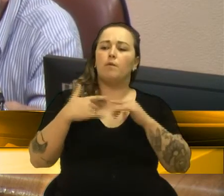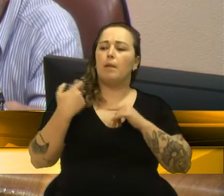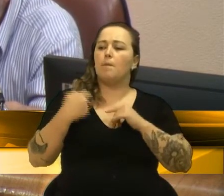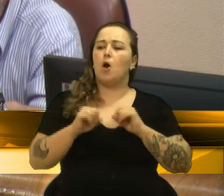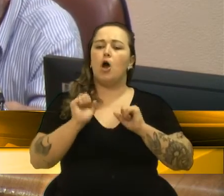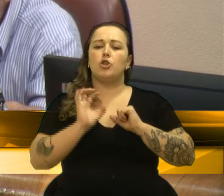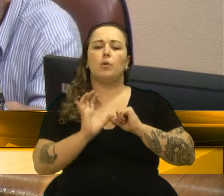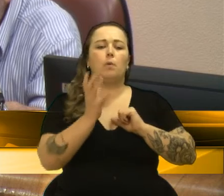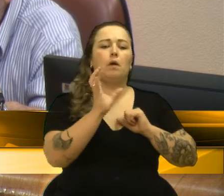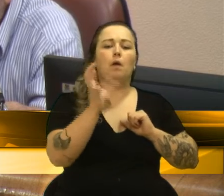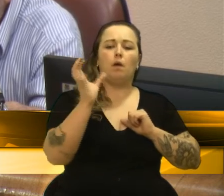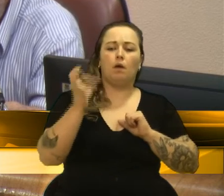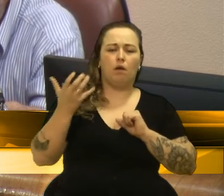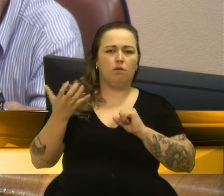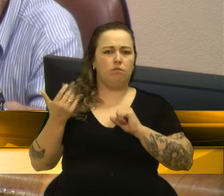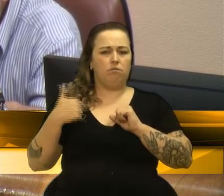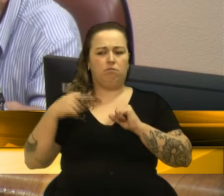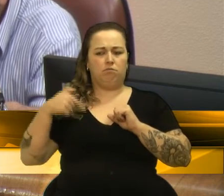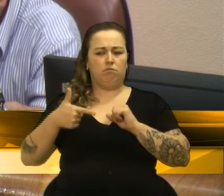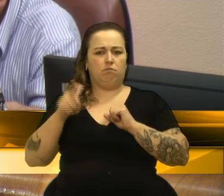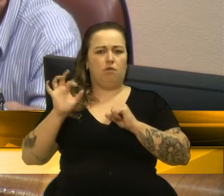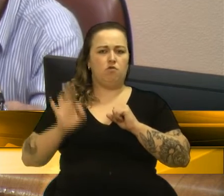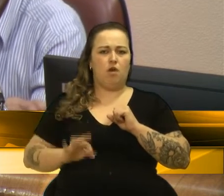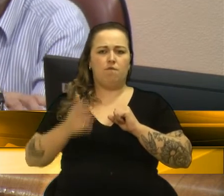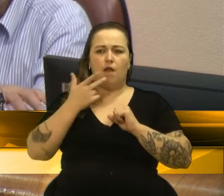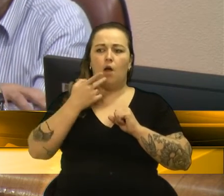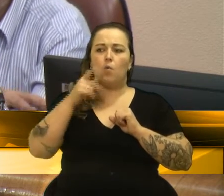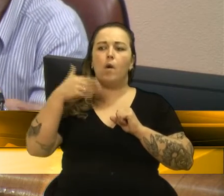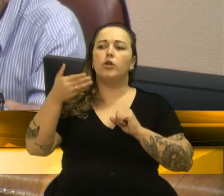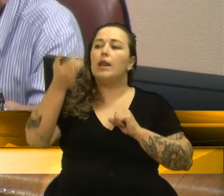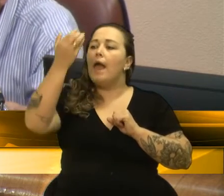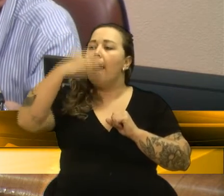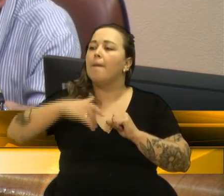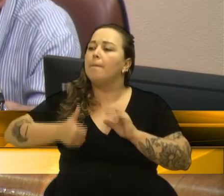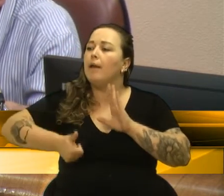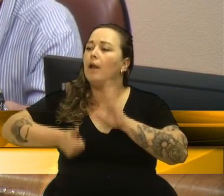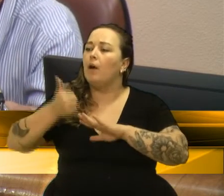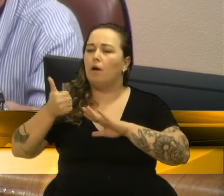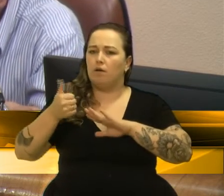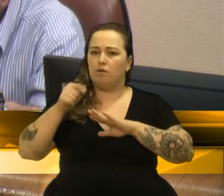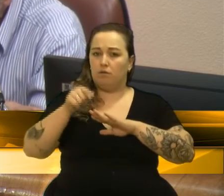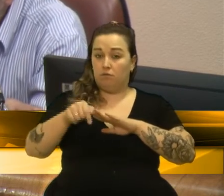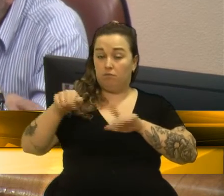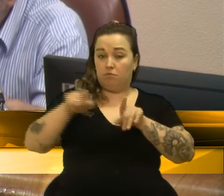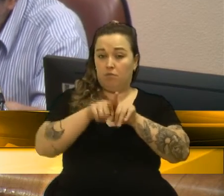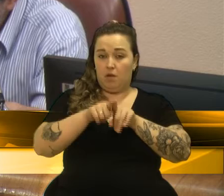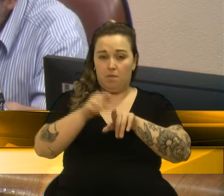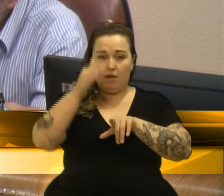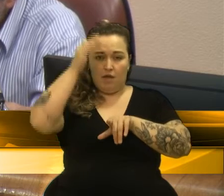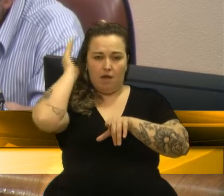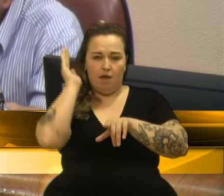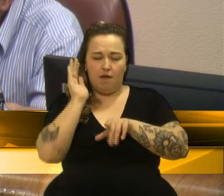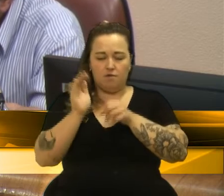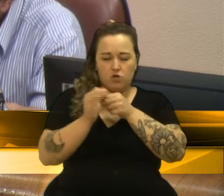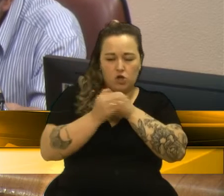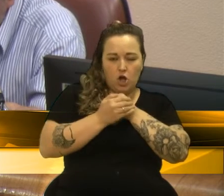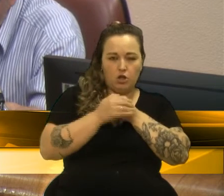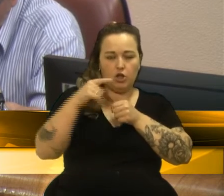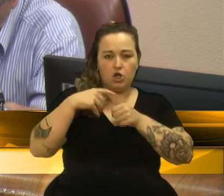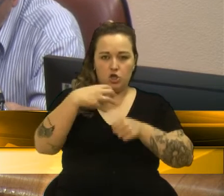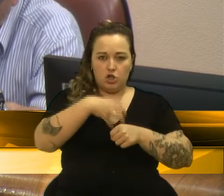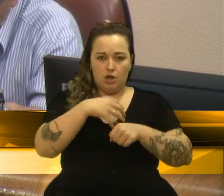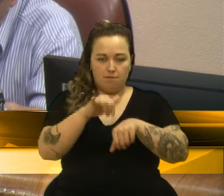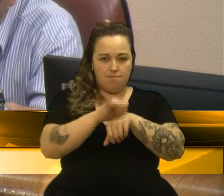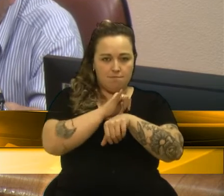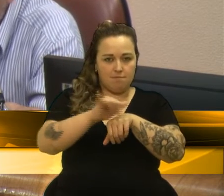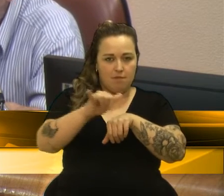ser realizada. Como subterfúgio, o denunciado mascarou essa arbitrariedade sobre o título de que